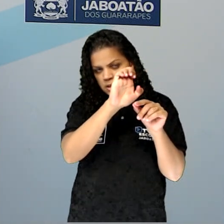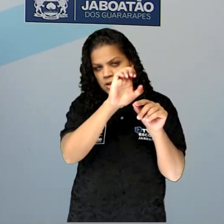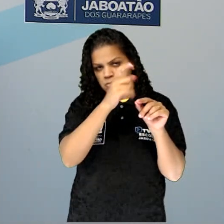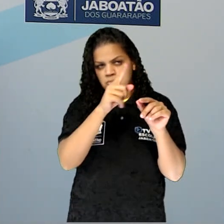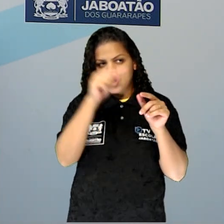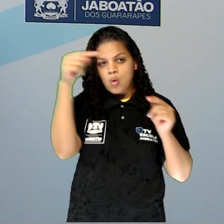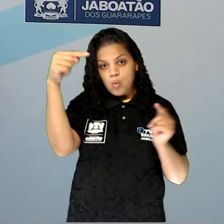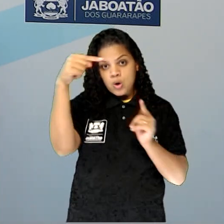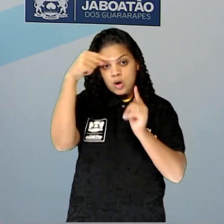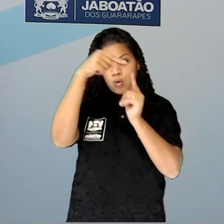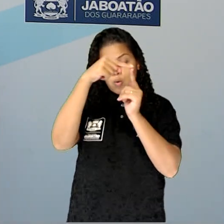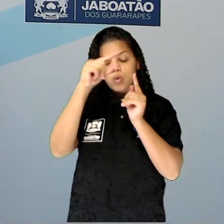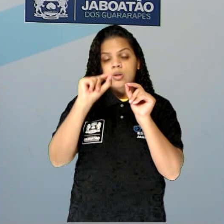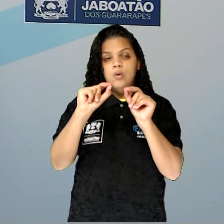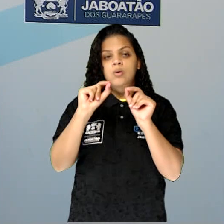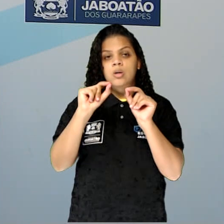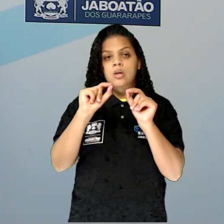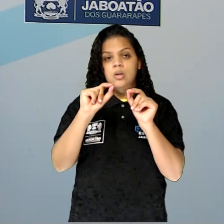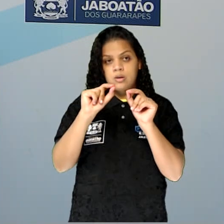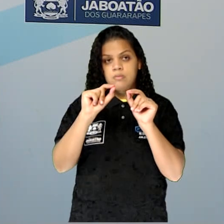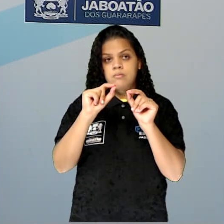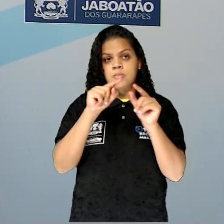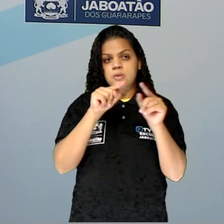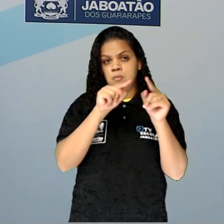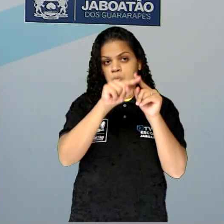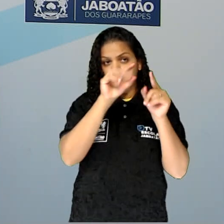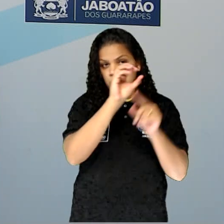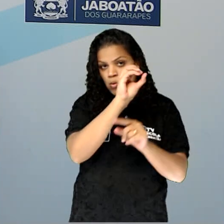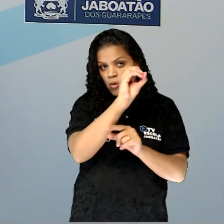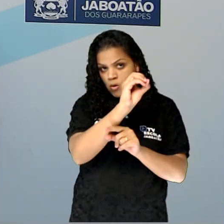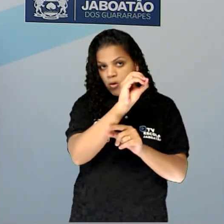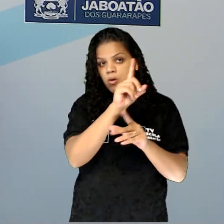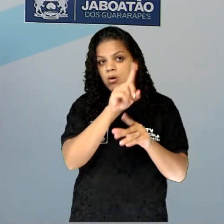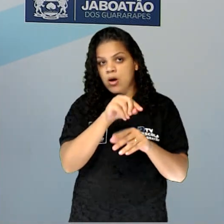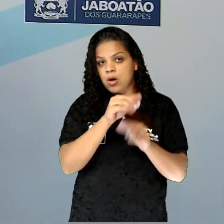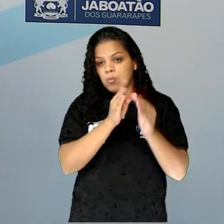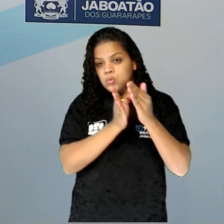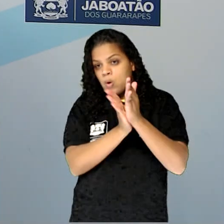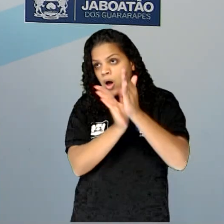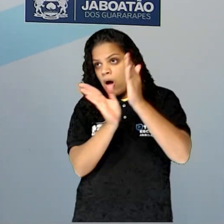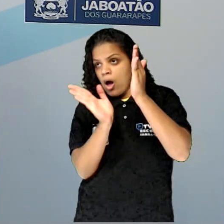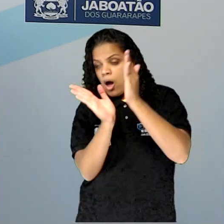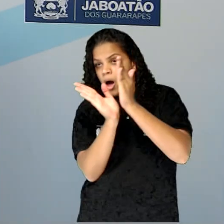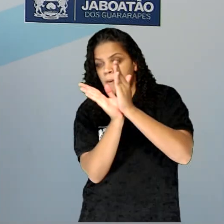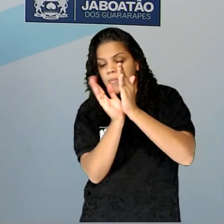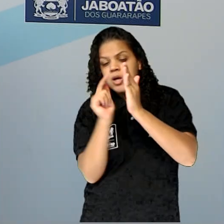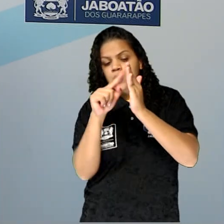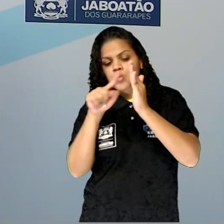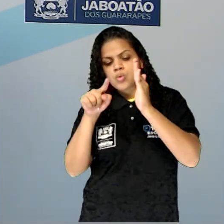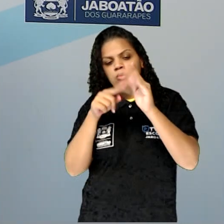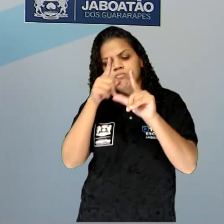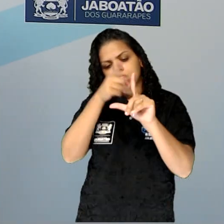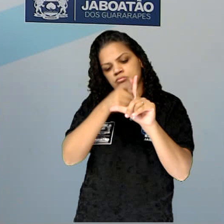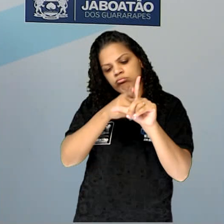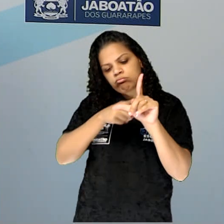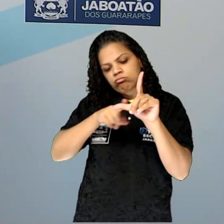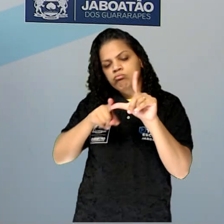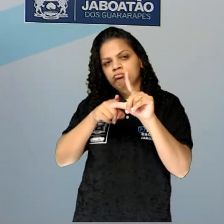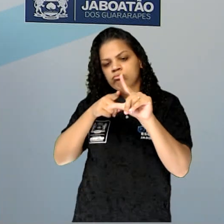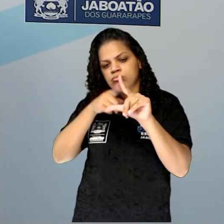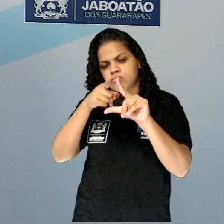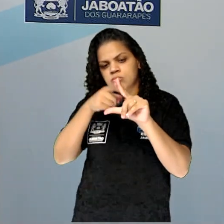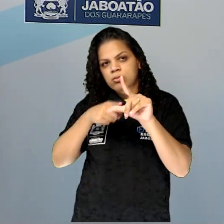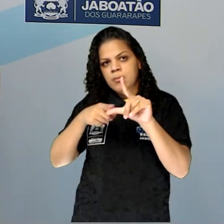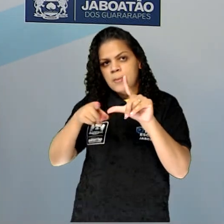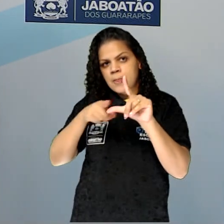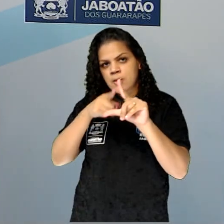dessas duas semi-retas já eram um vértice e Aqui nós temos uma abertura uma inclinação nós